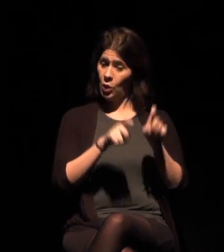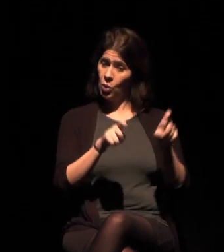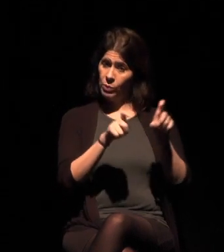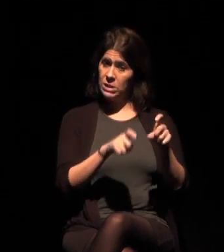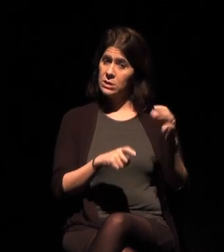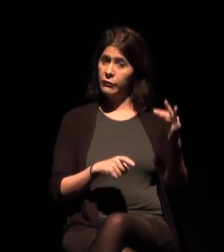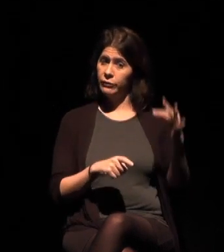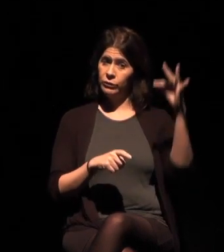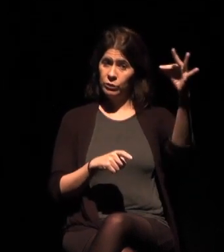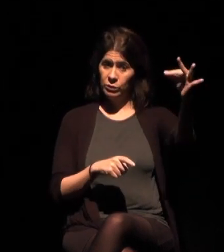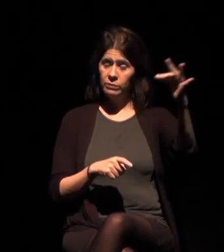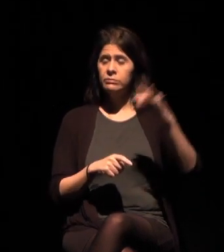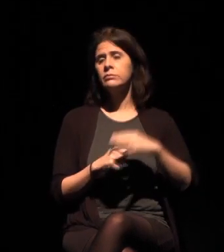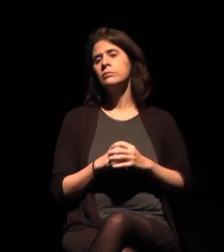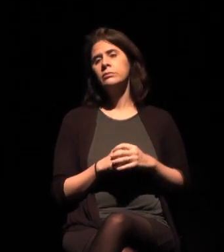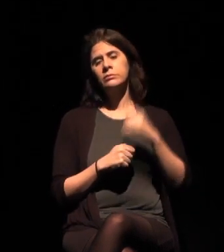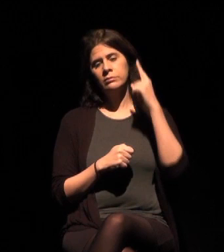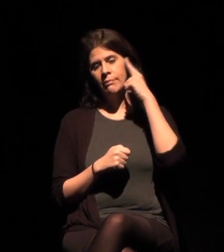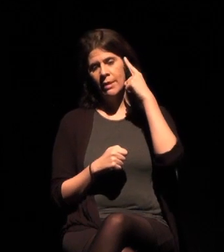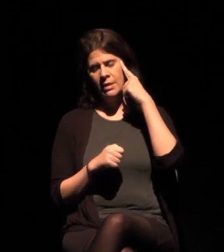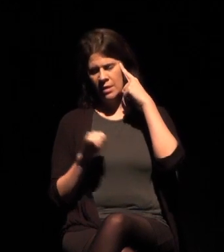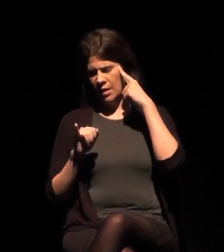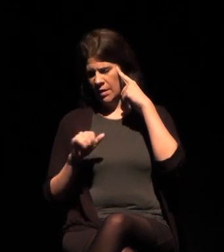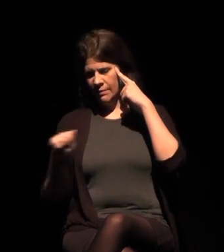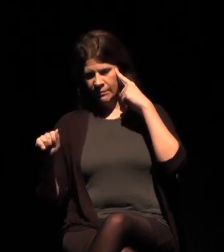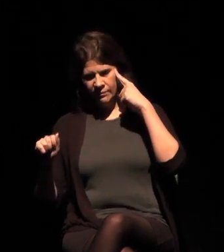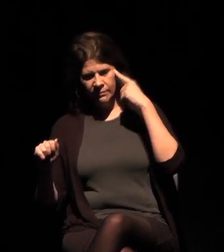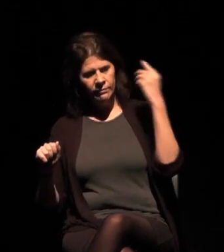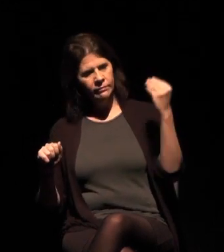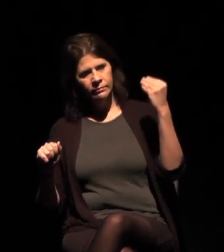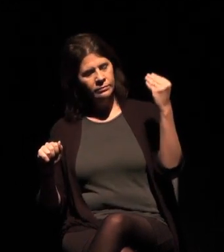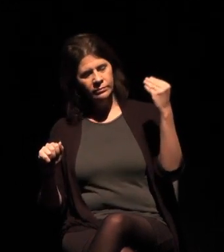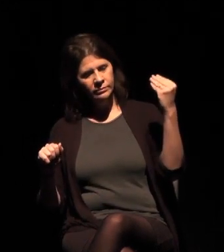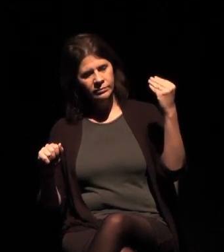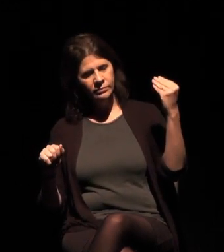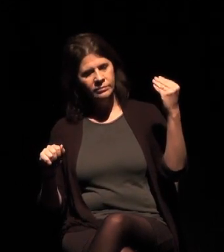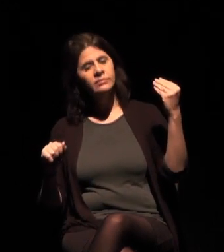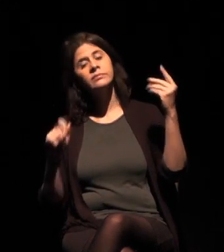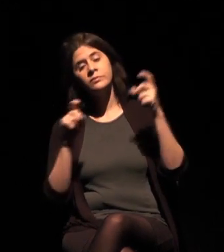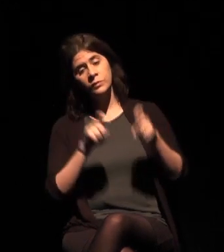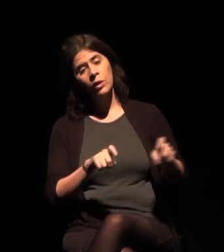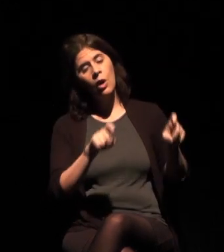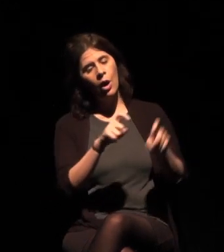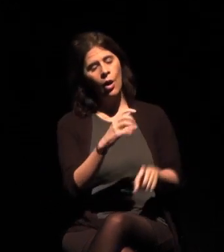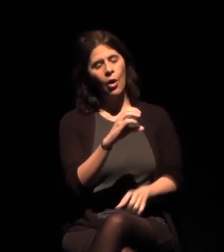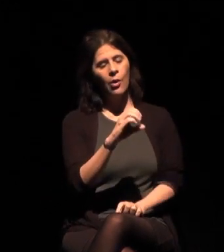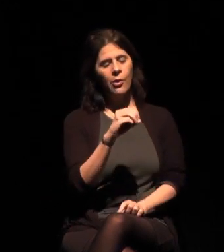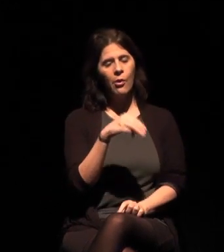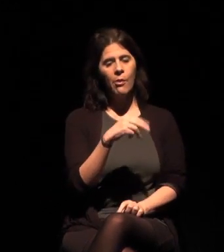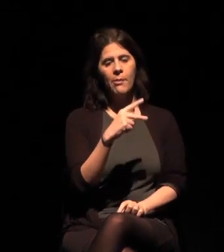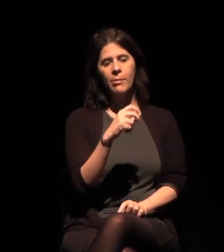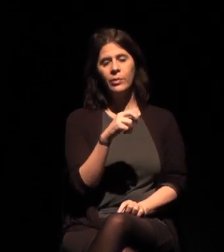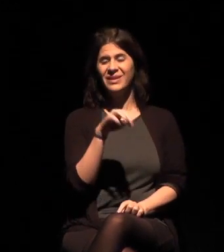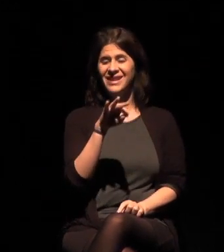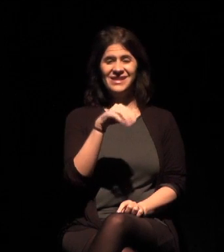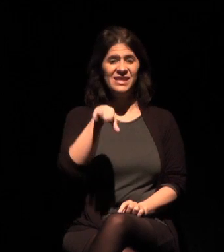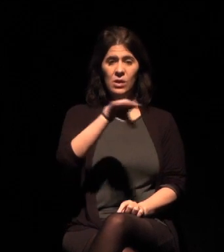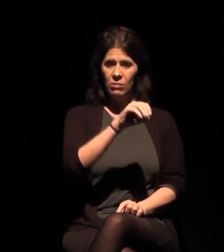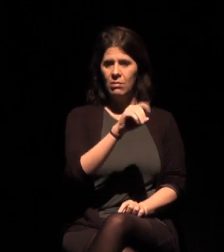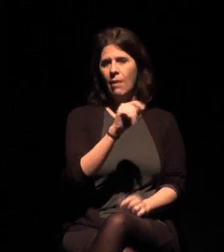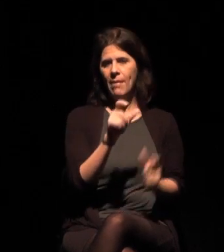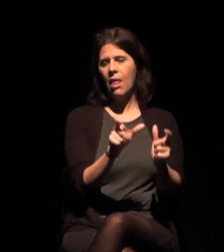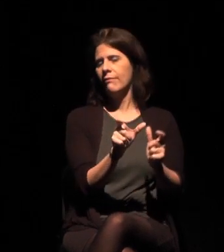a gente olha do ponto de vista de a lógico que computação uma palavra vasta e o futuro da computação pode significar muita coisa